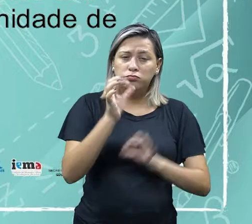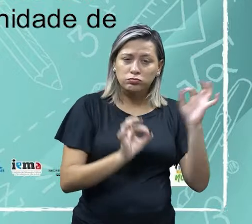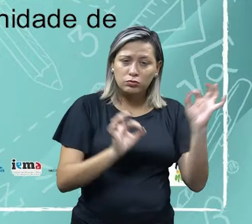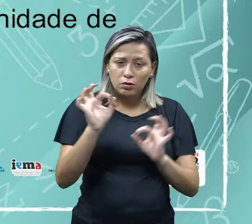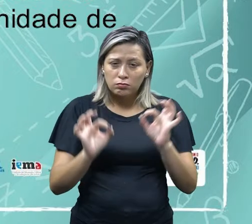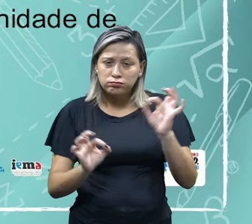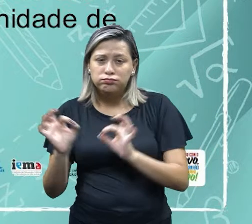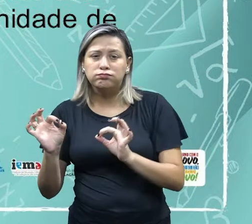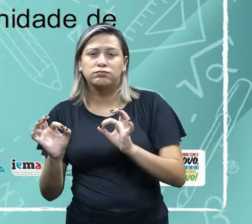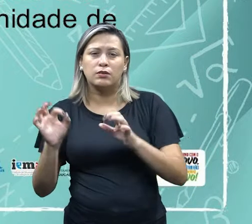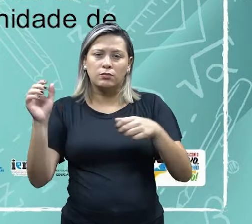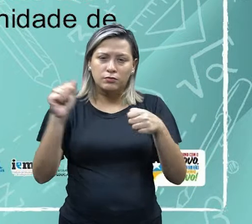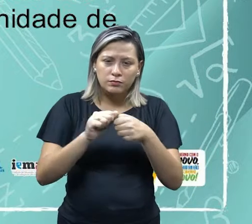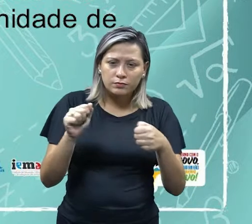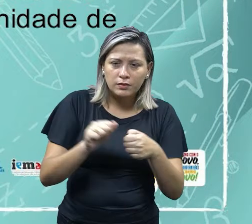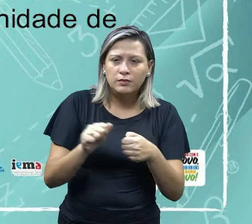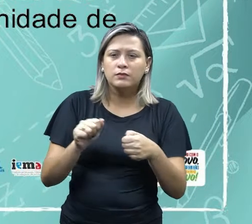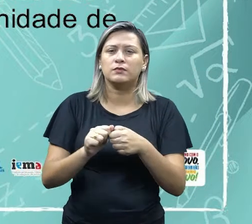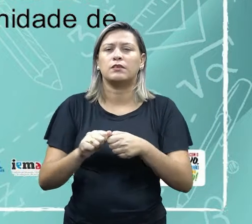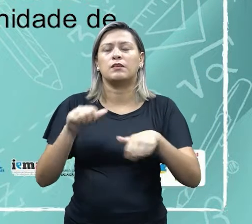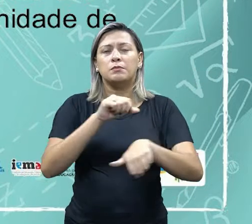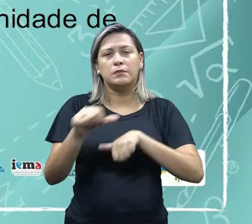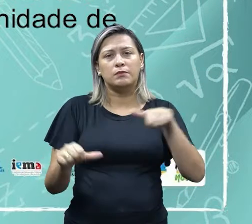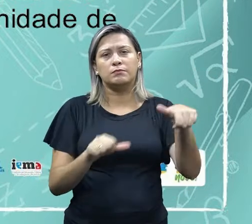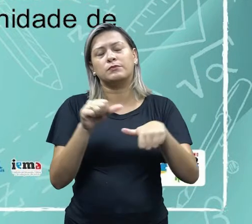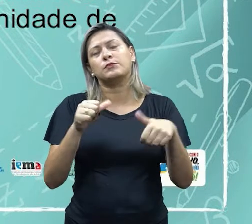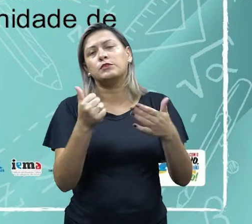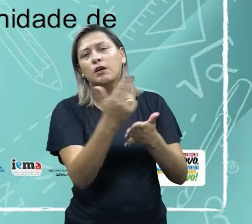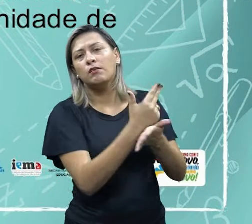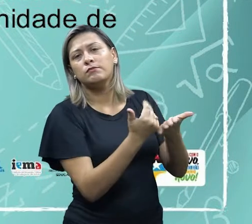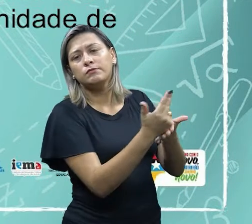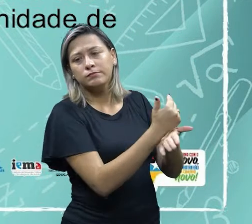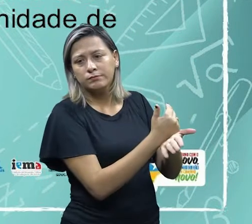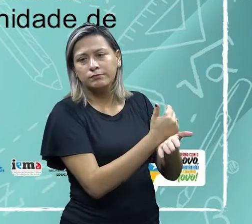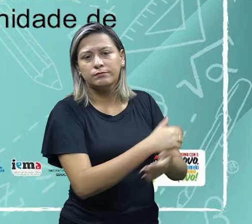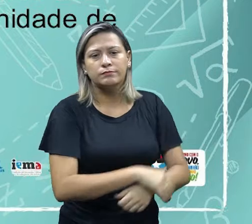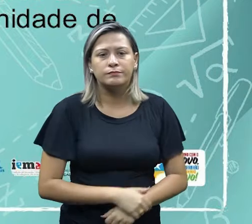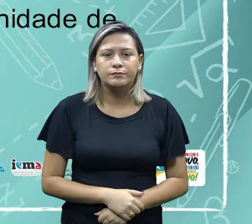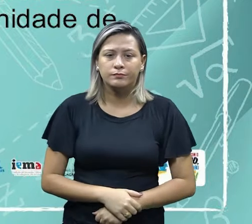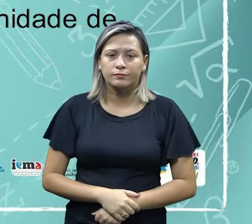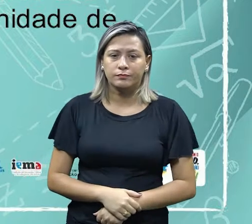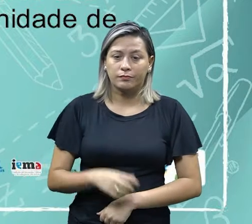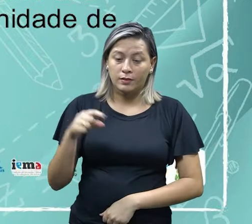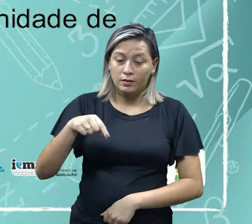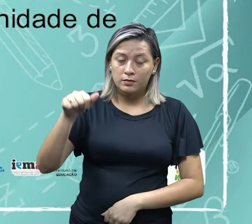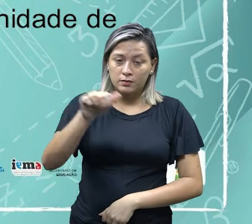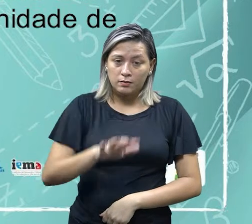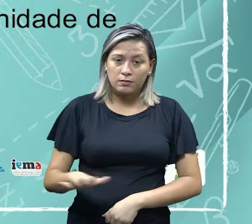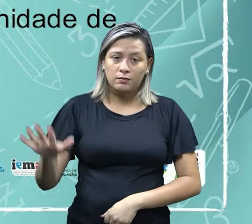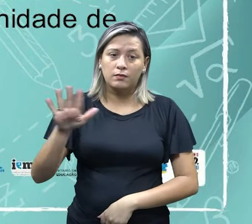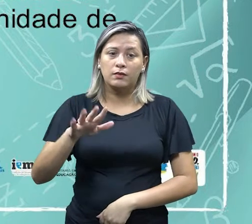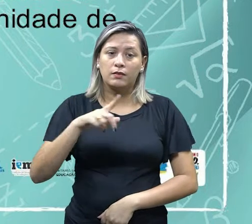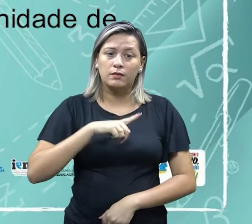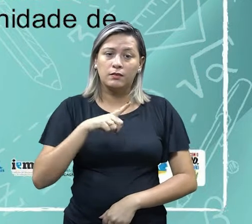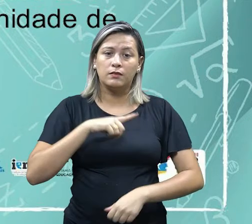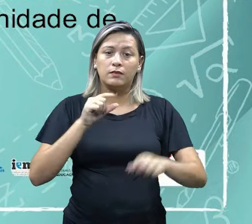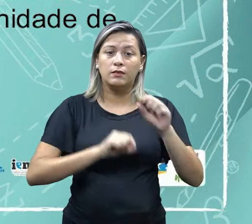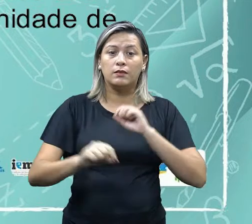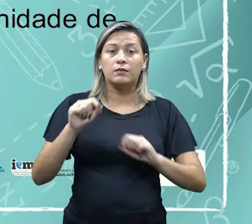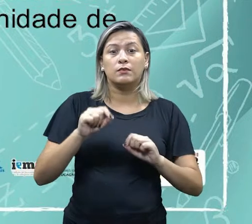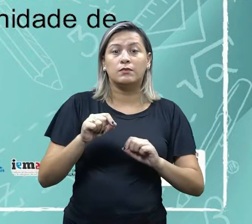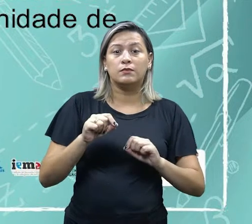todos os comandos de construção, visualização e modificação de um desenho. Esta área possui